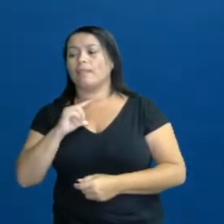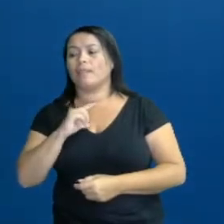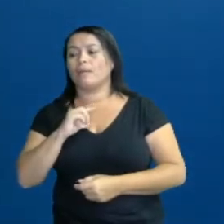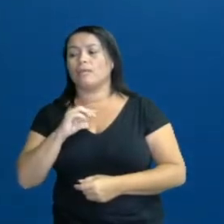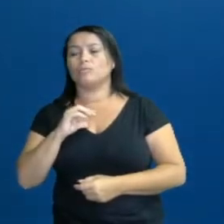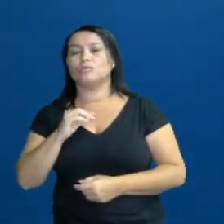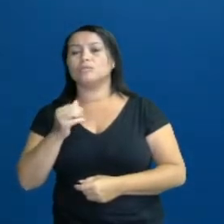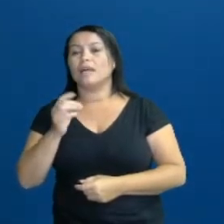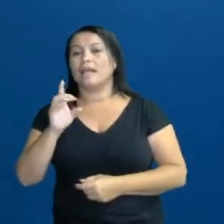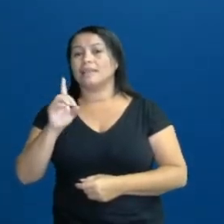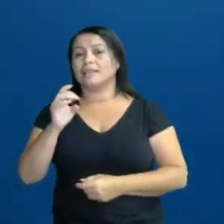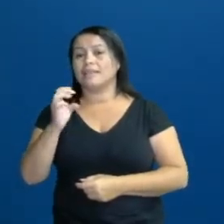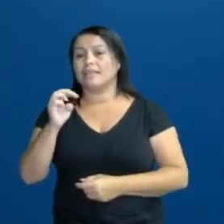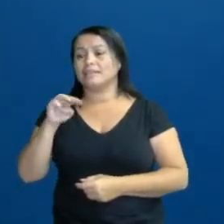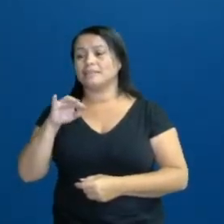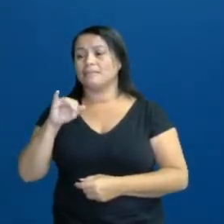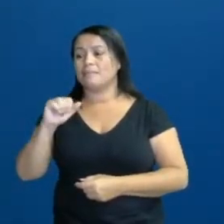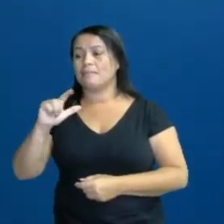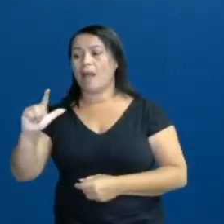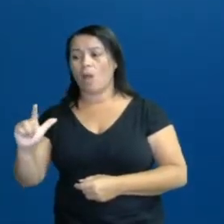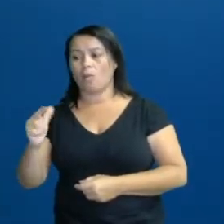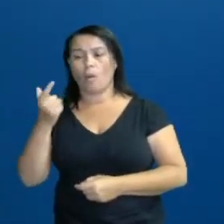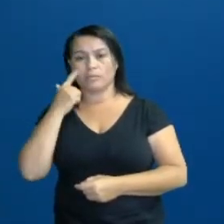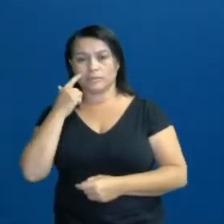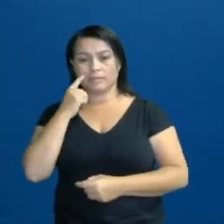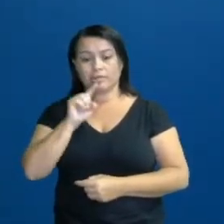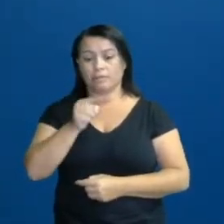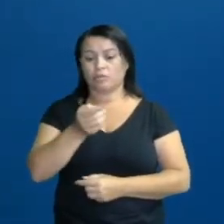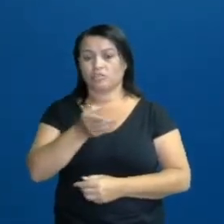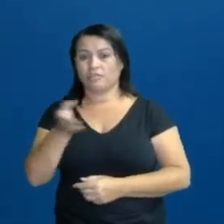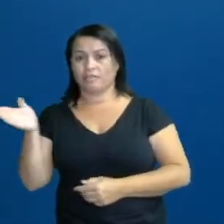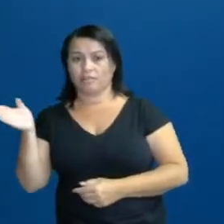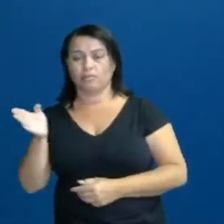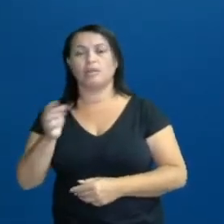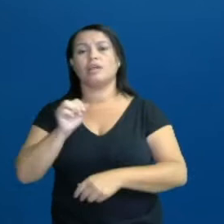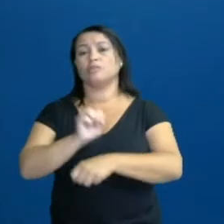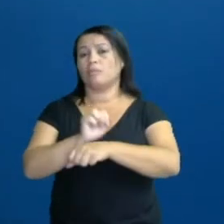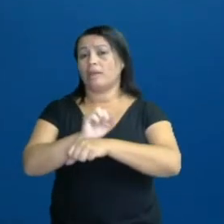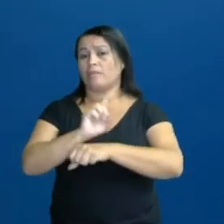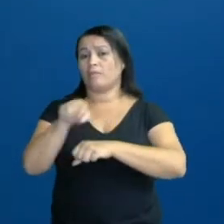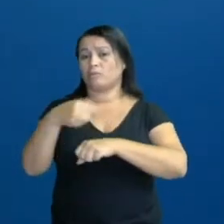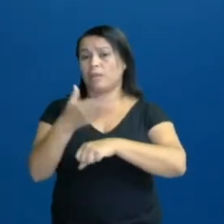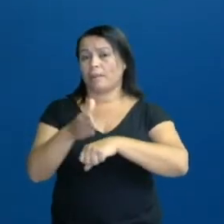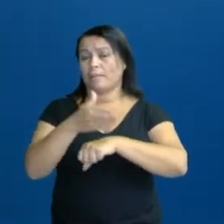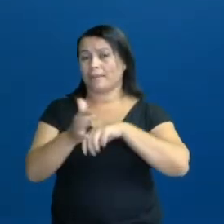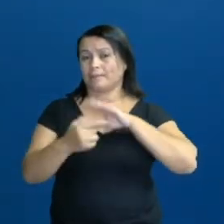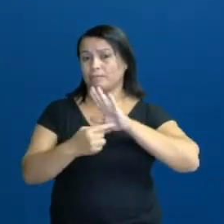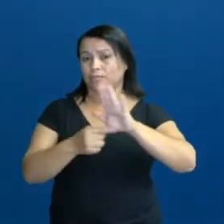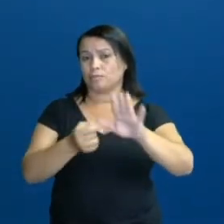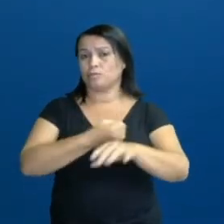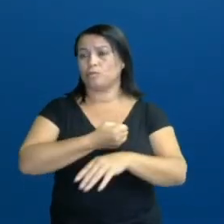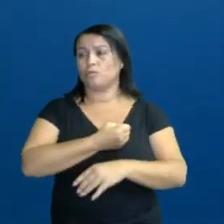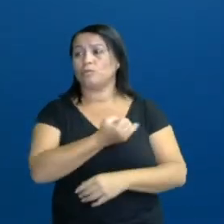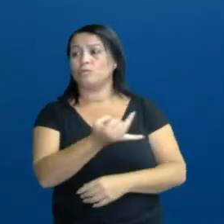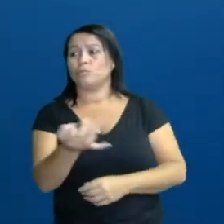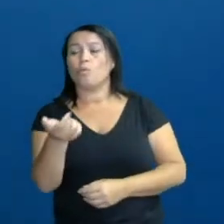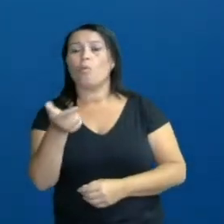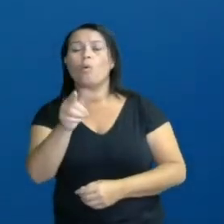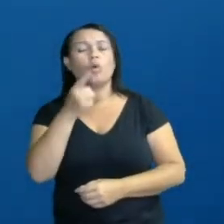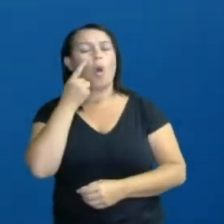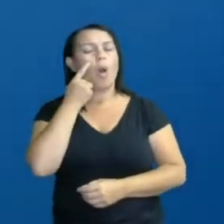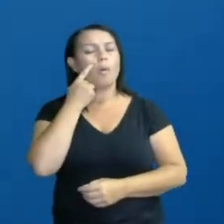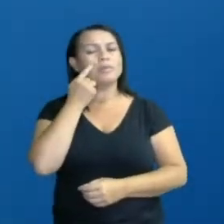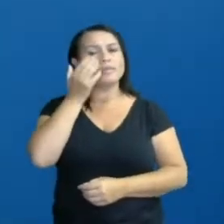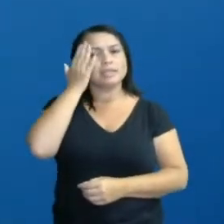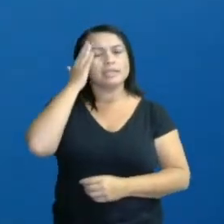parte decimal, tá ok? Vocês vão entender melhor quando a gente passar para os outros números na prática, tá? Então aqui é para vocês entenderem o